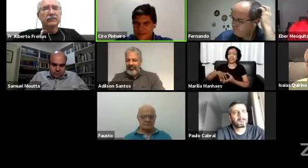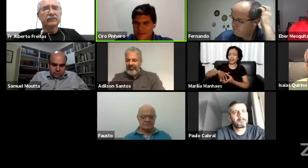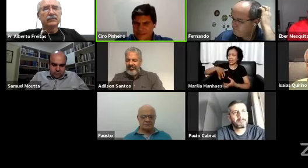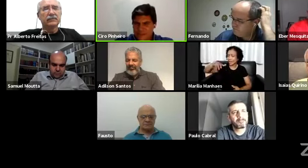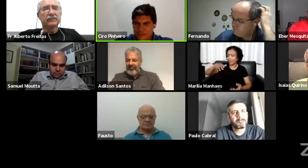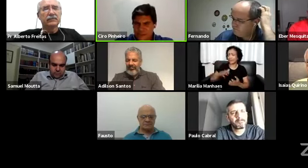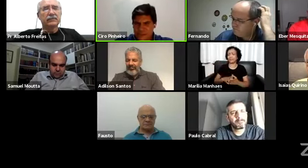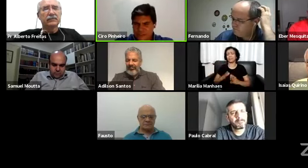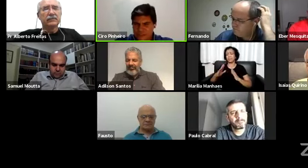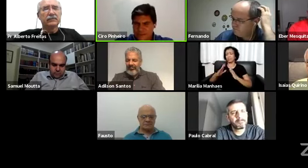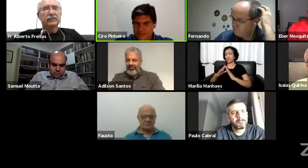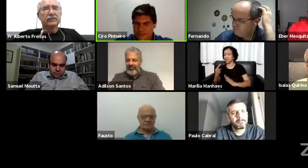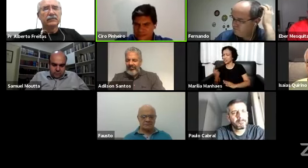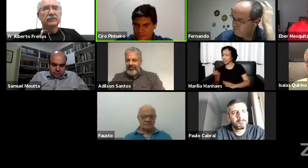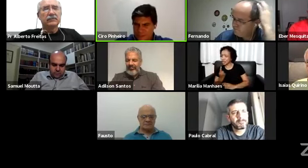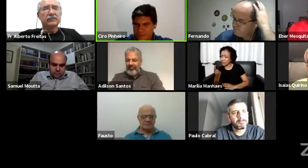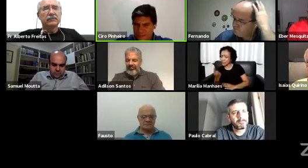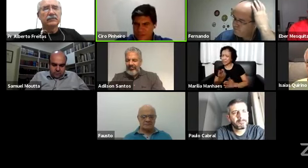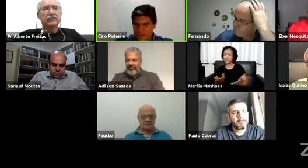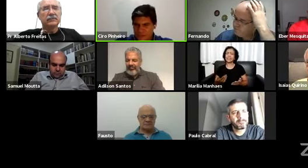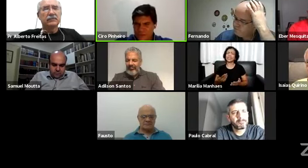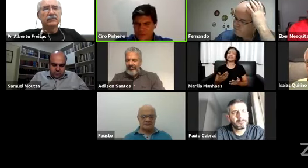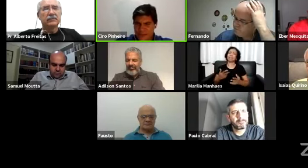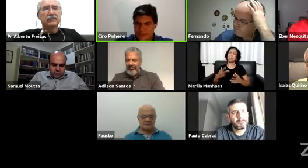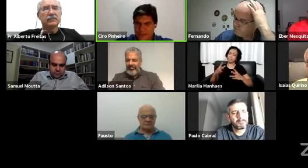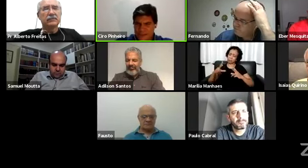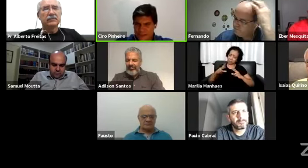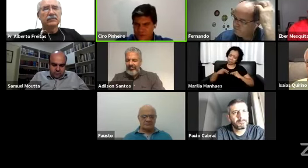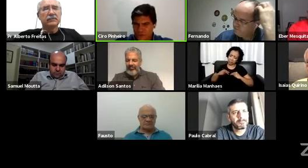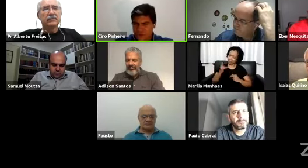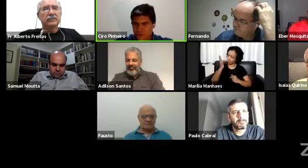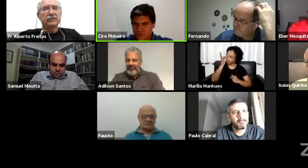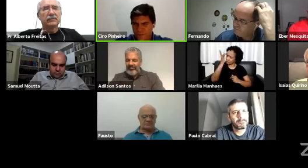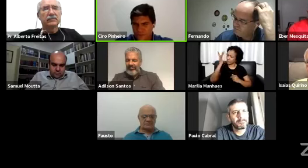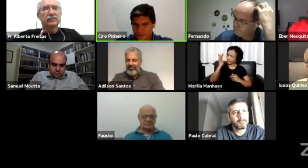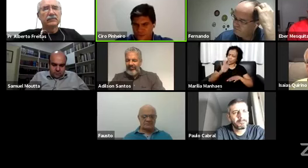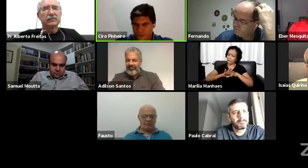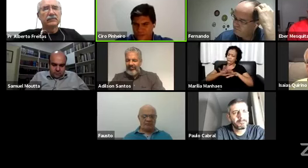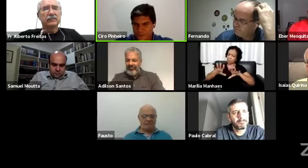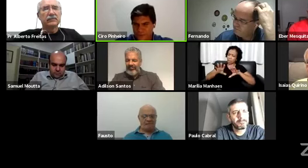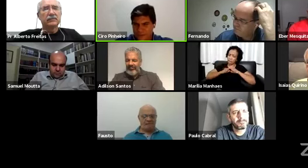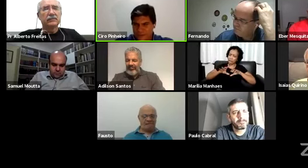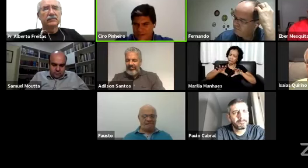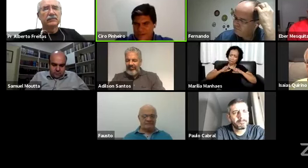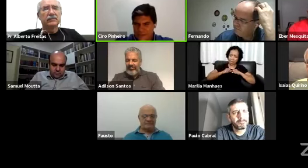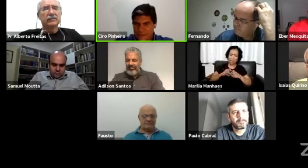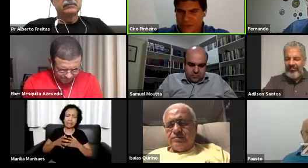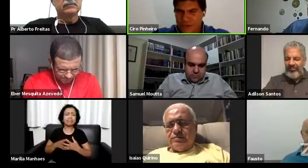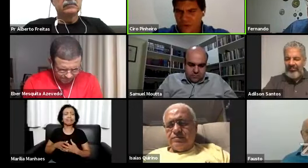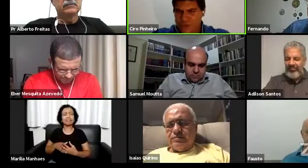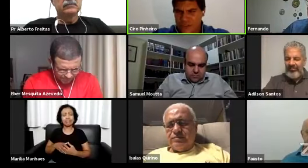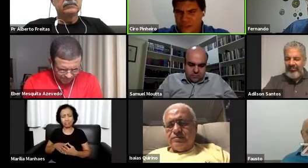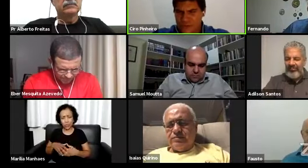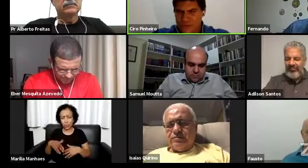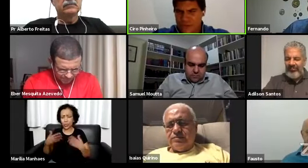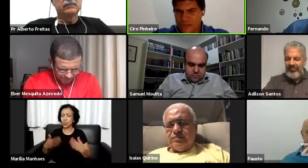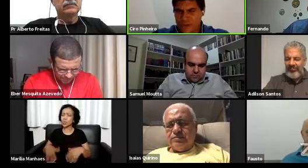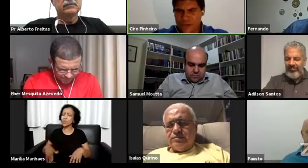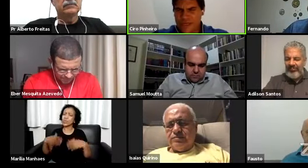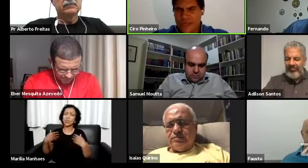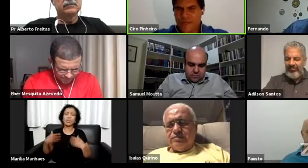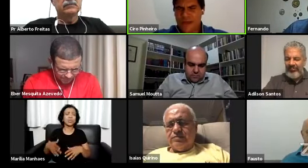avançada, estão mais suscetíveis às enfermidades, sobretudo essa que assola todo mundo do nosso tempo. Deus amado, em nome de